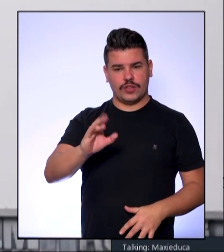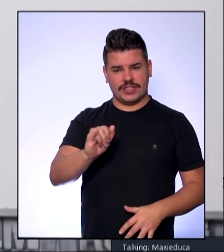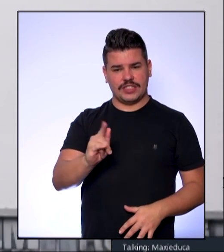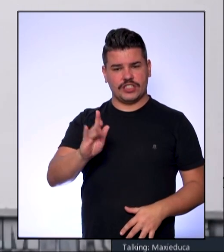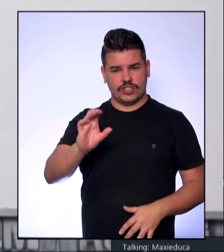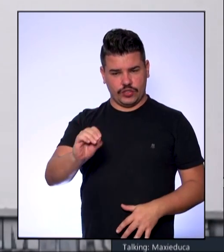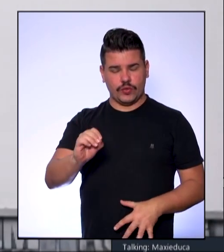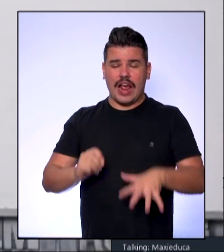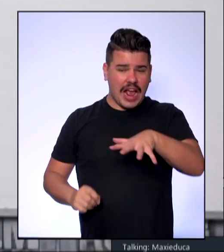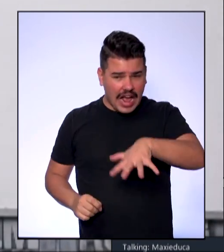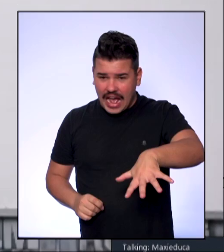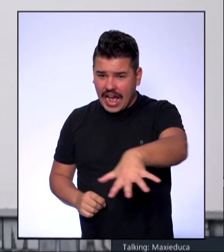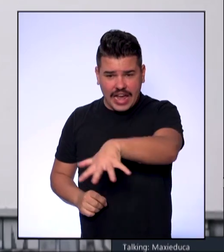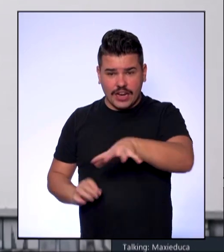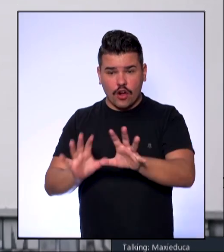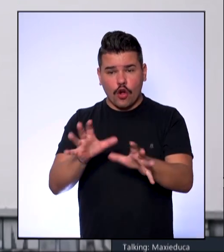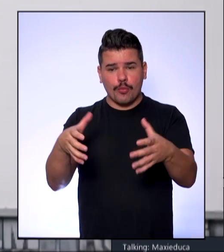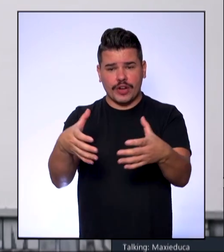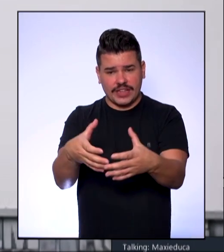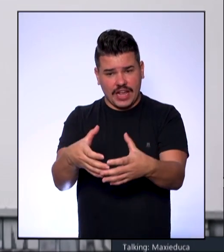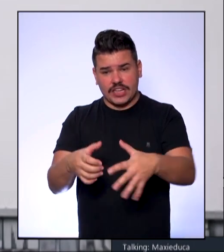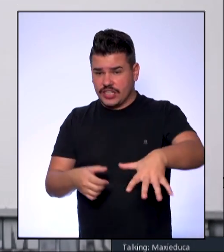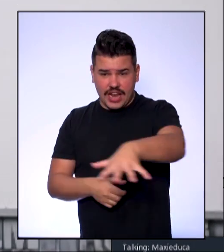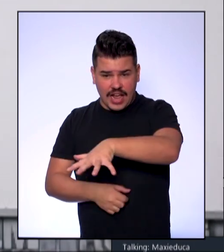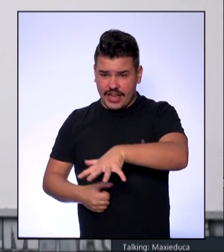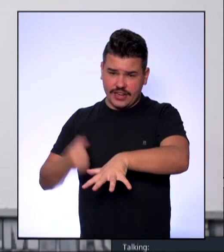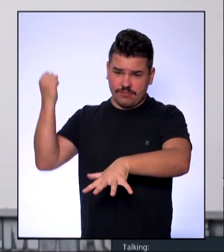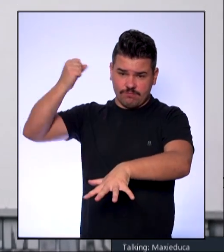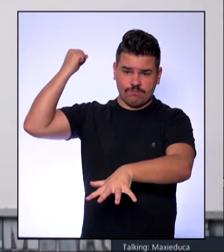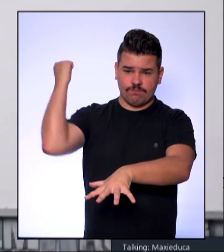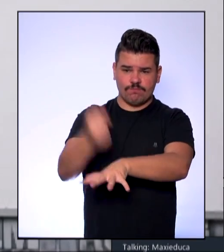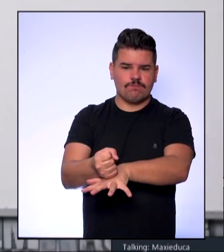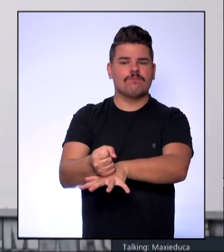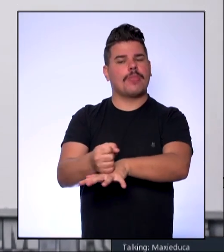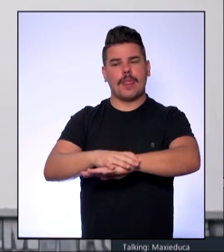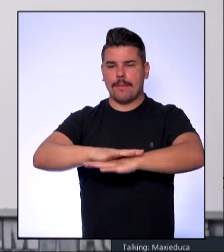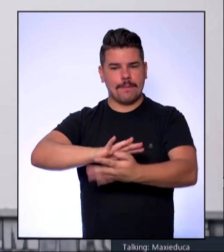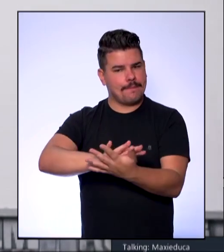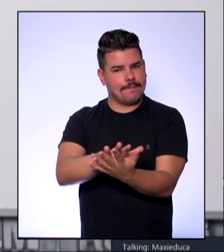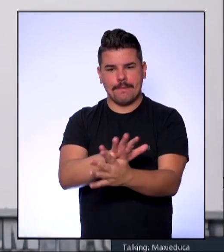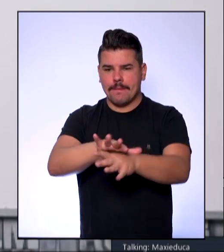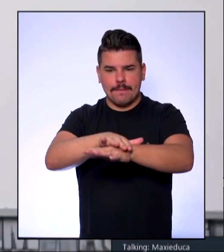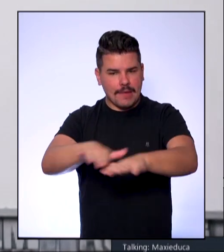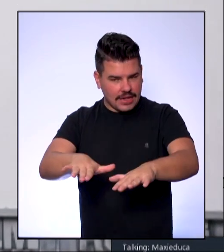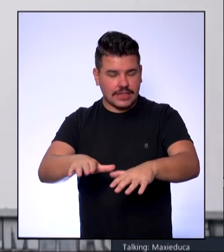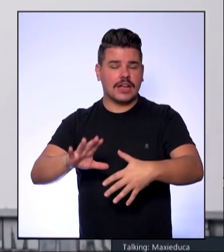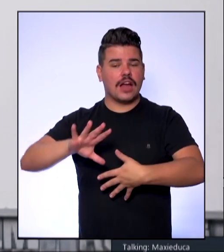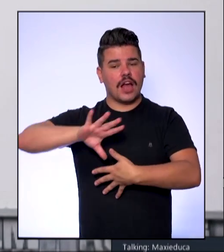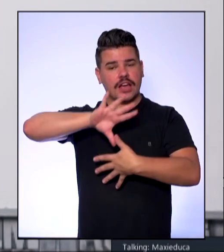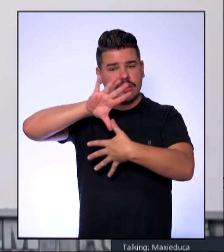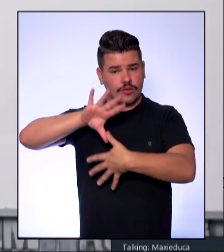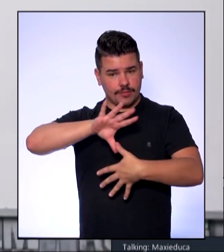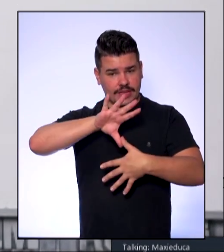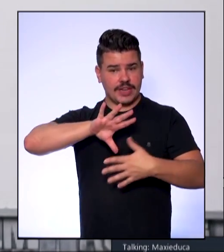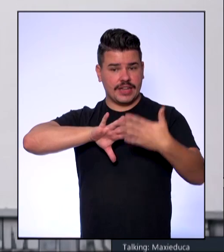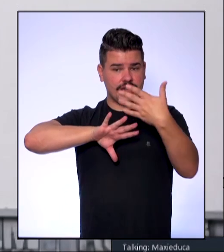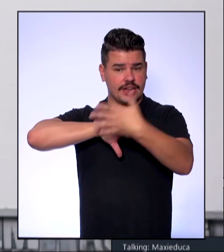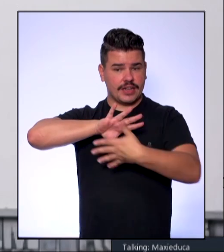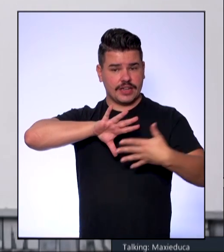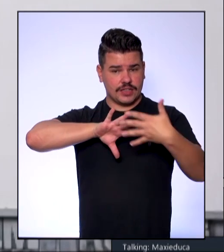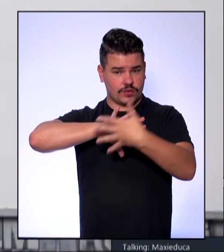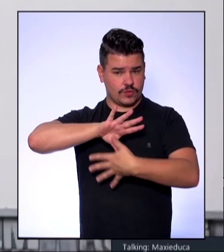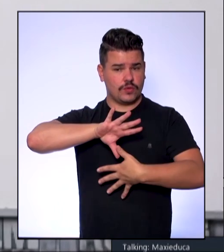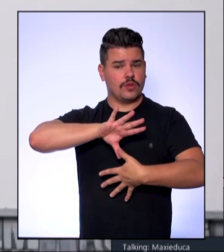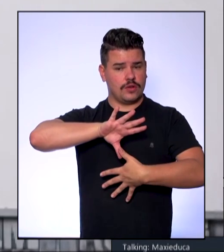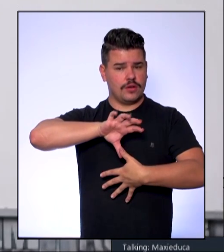dizimamos uma grande comunidade de índio, indígena norte-americano, no conflito ali